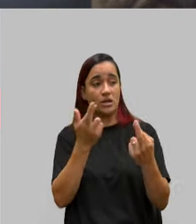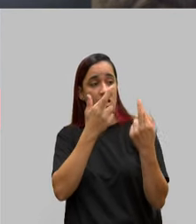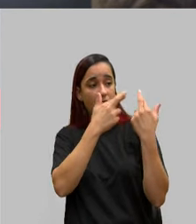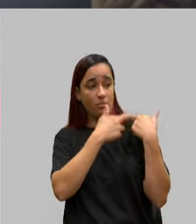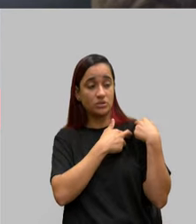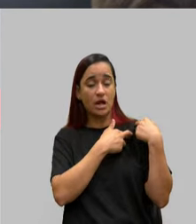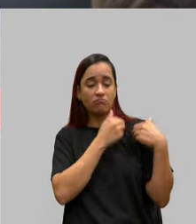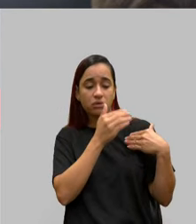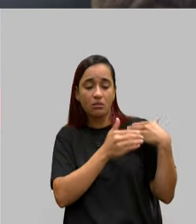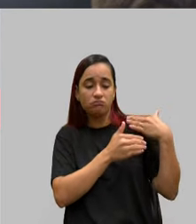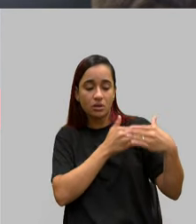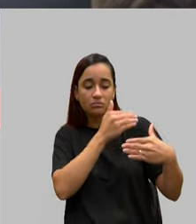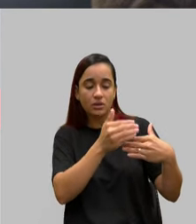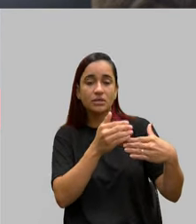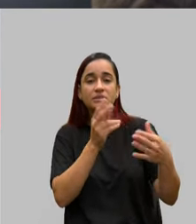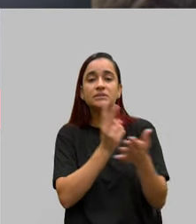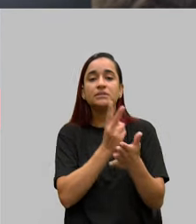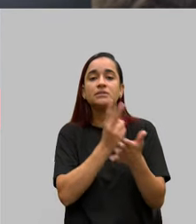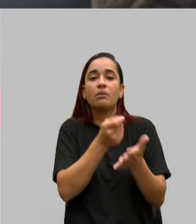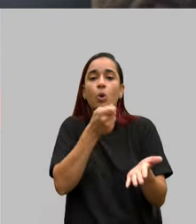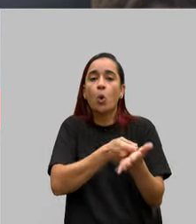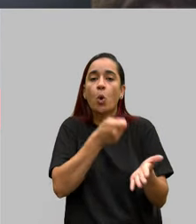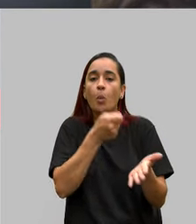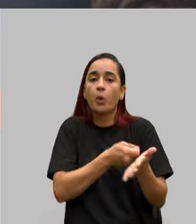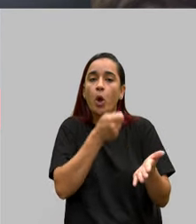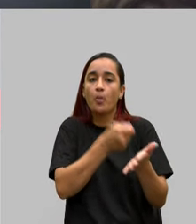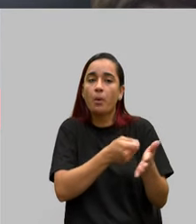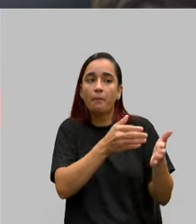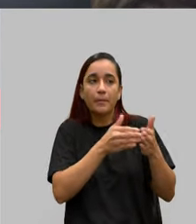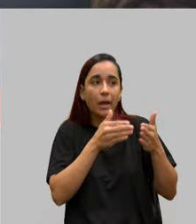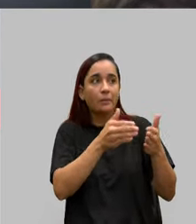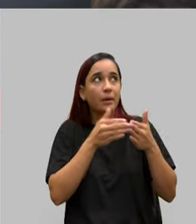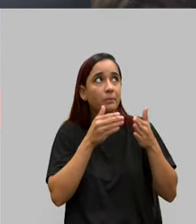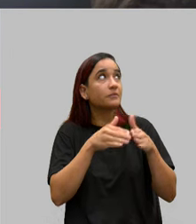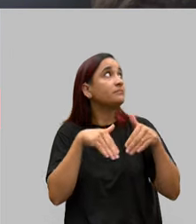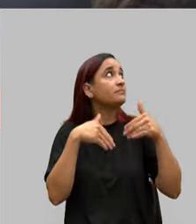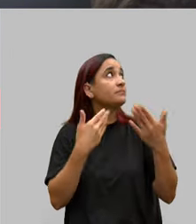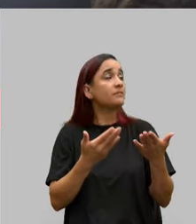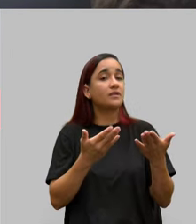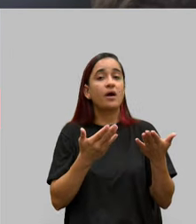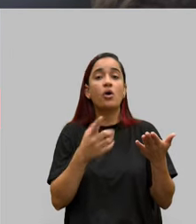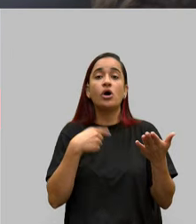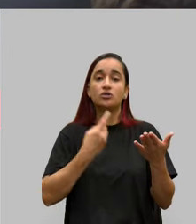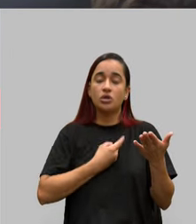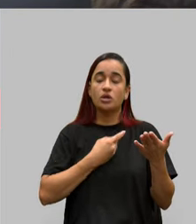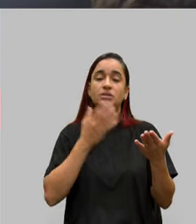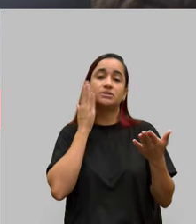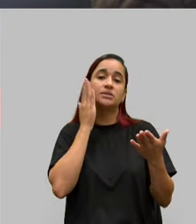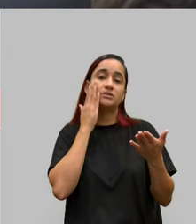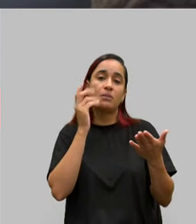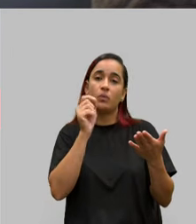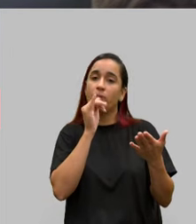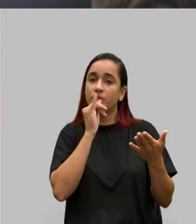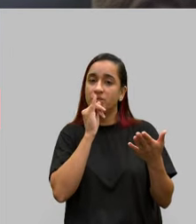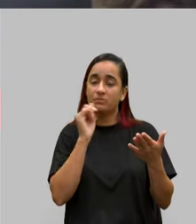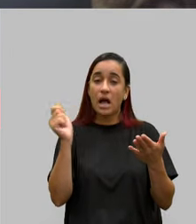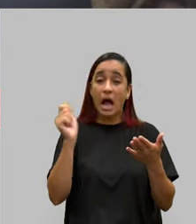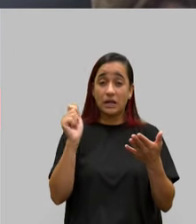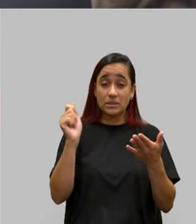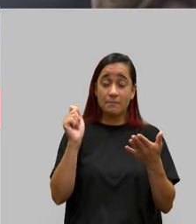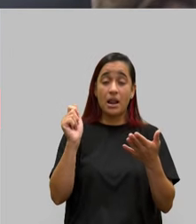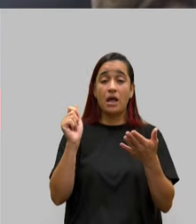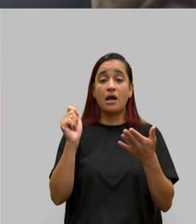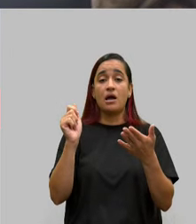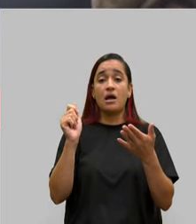passa estão se sentindo mais cobrados então nós sabemos que o uma assembleia estadual ela não vai ser